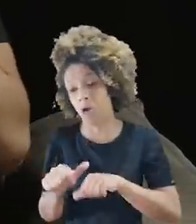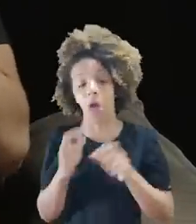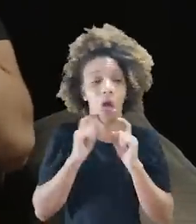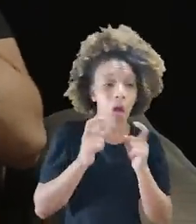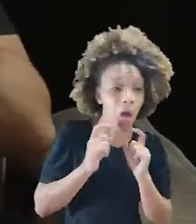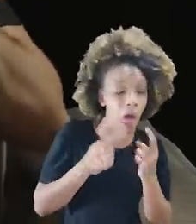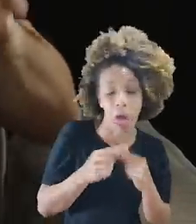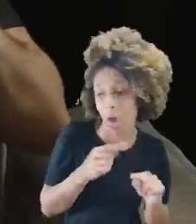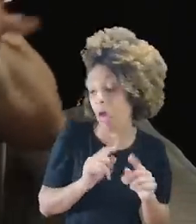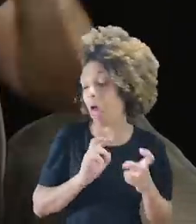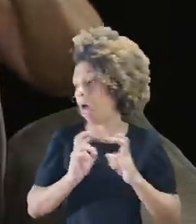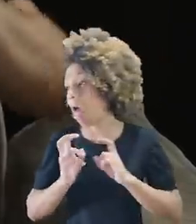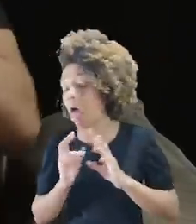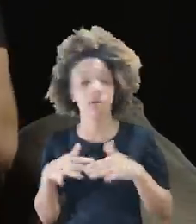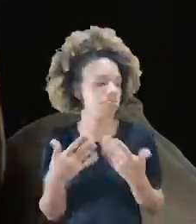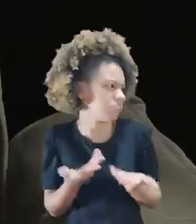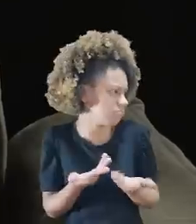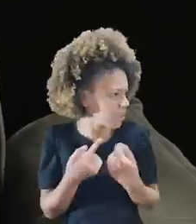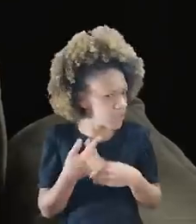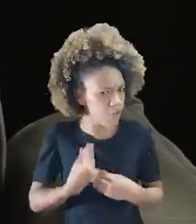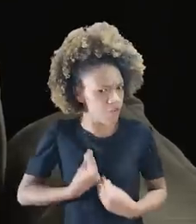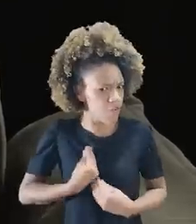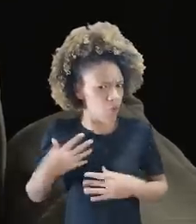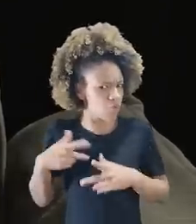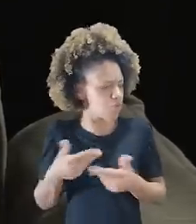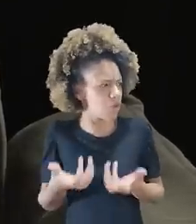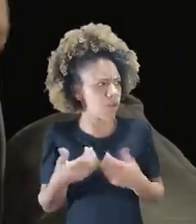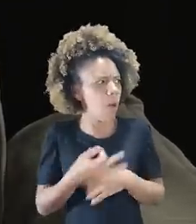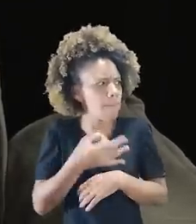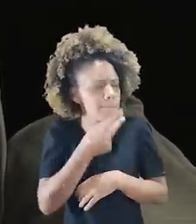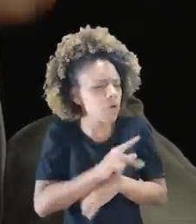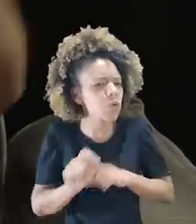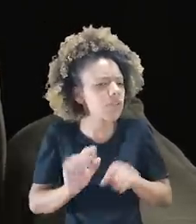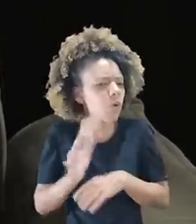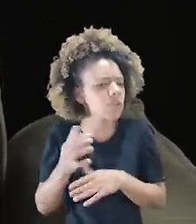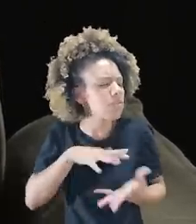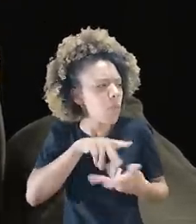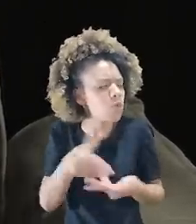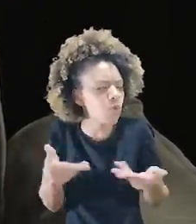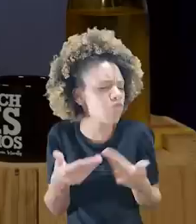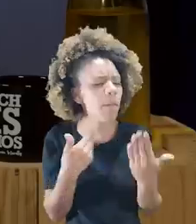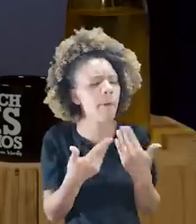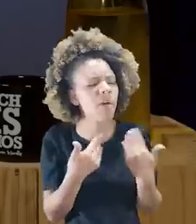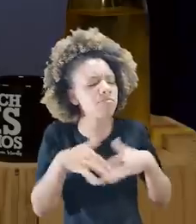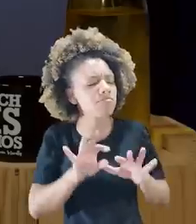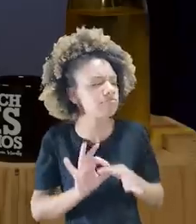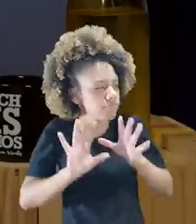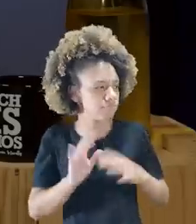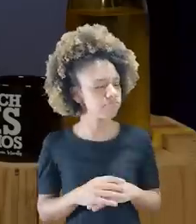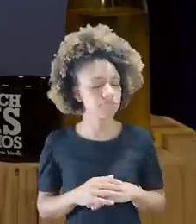grita e e sei lá e você viveu isso tudo Eu queria saber a sua opinião sobre o que que tá acontecendo no mundo hoje e bater um papo aí